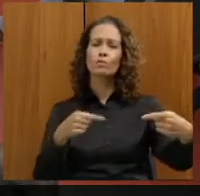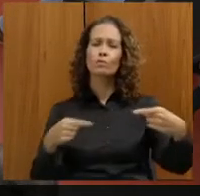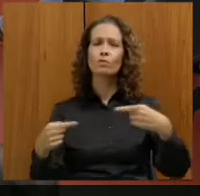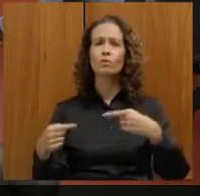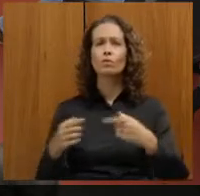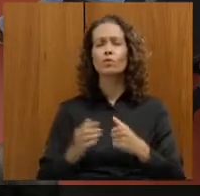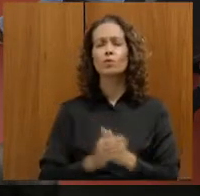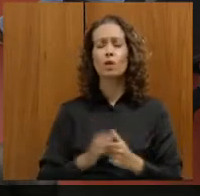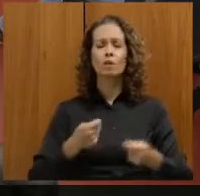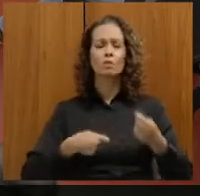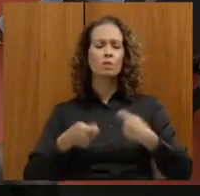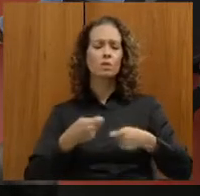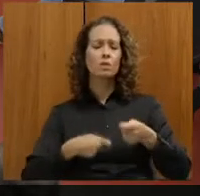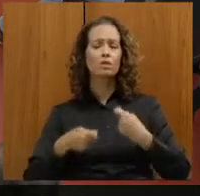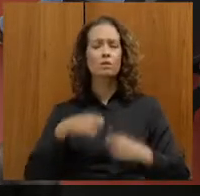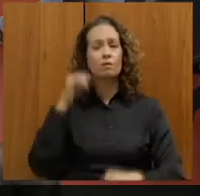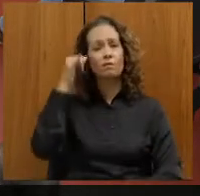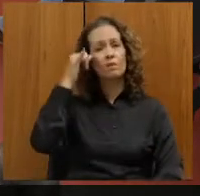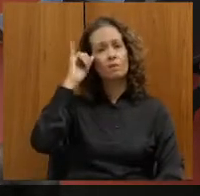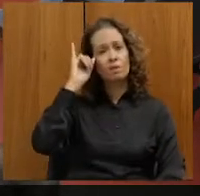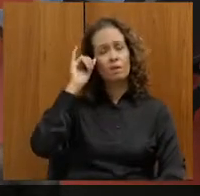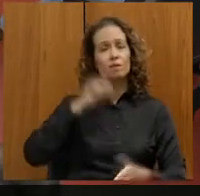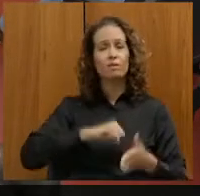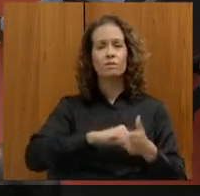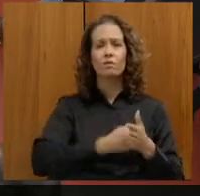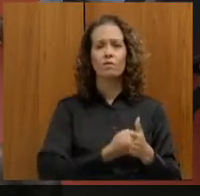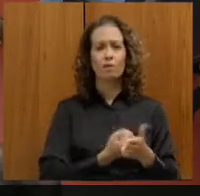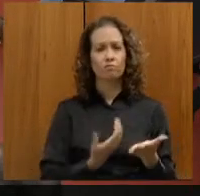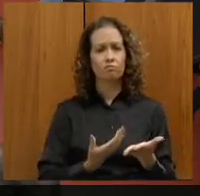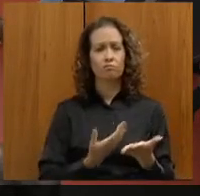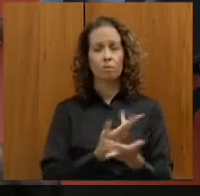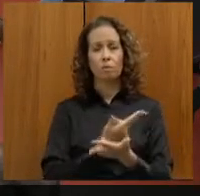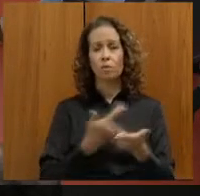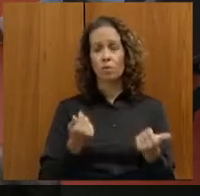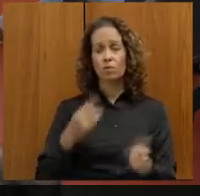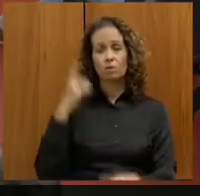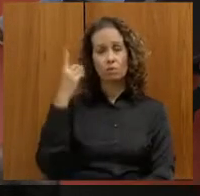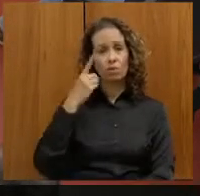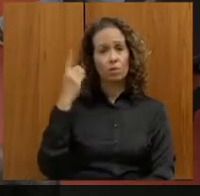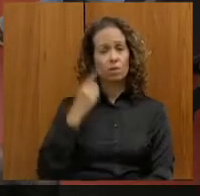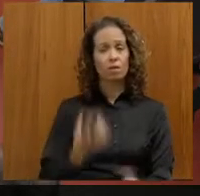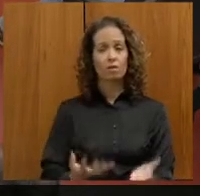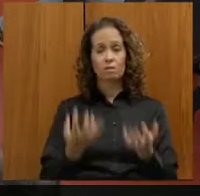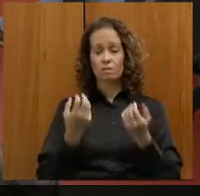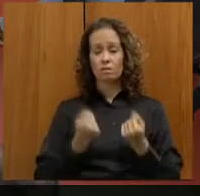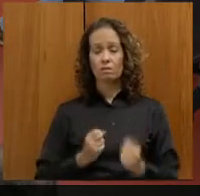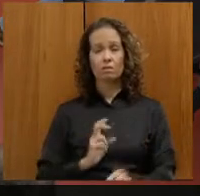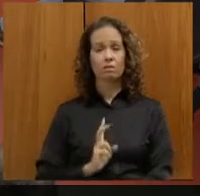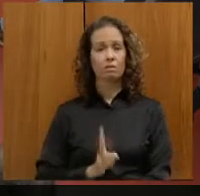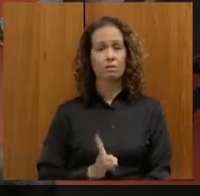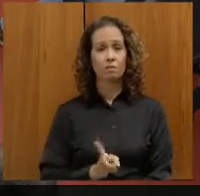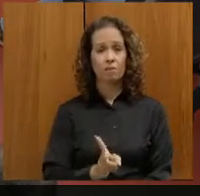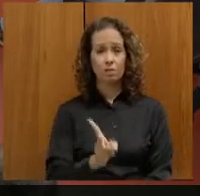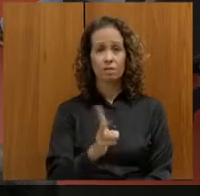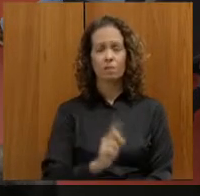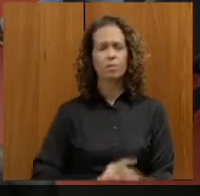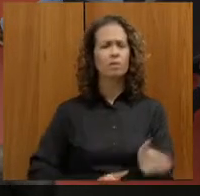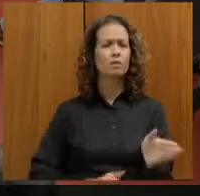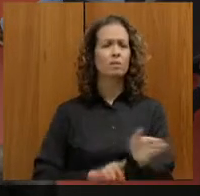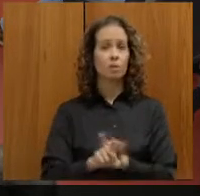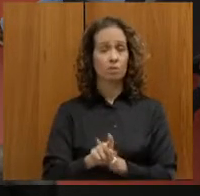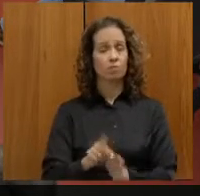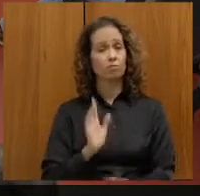De administrações fazendárias que órgão que todos os deputados aqui deve receber constantemente essa